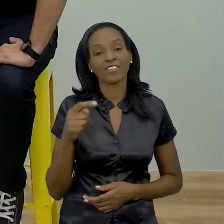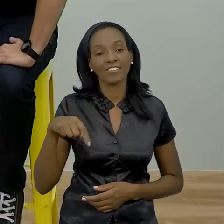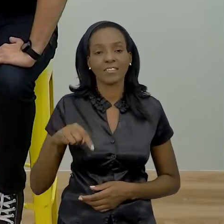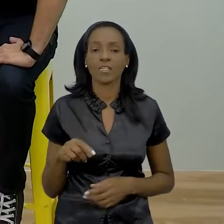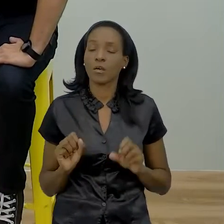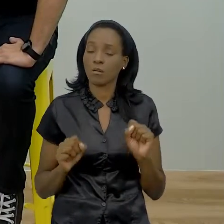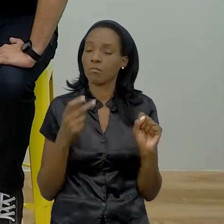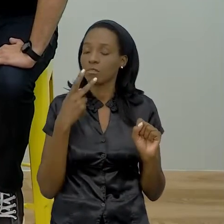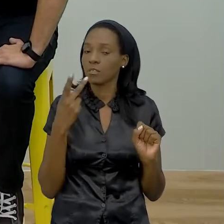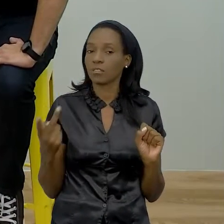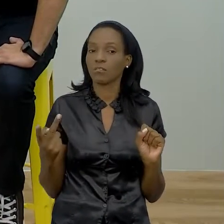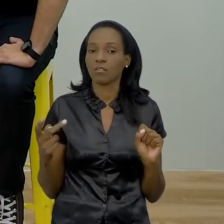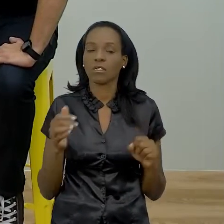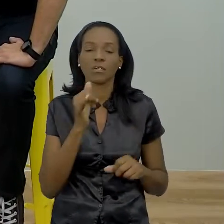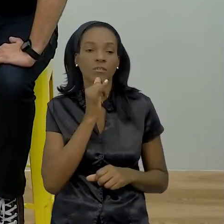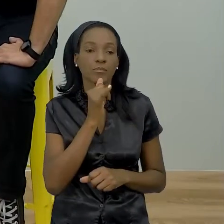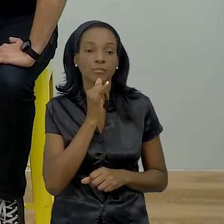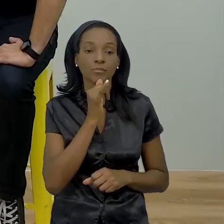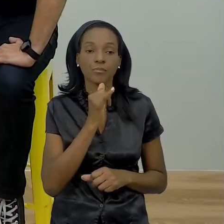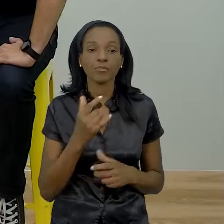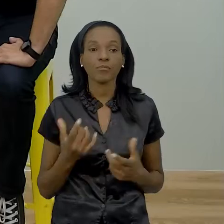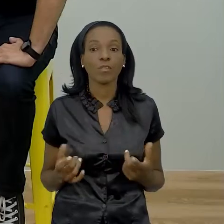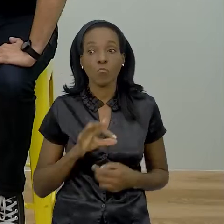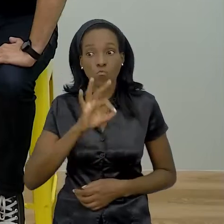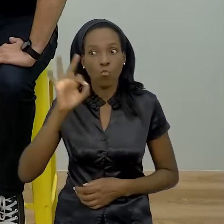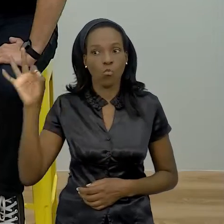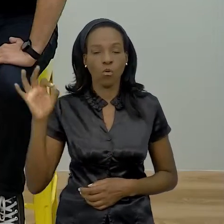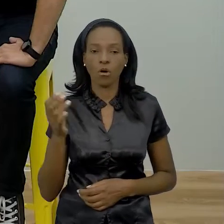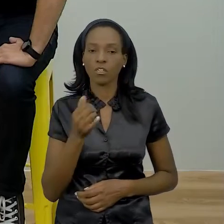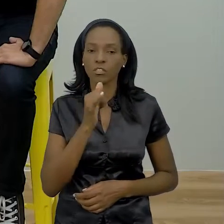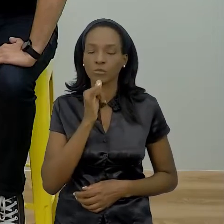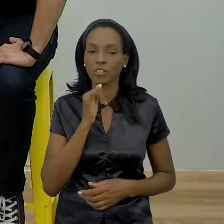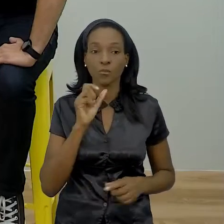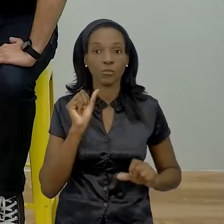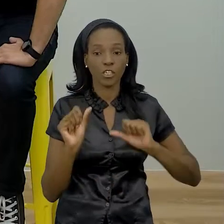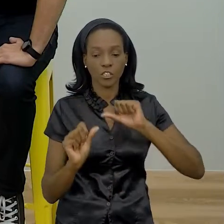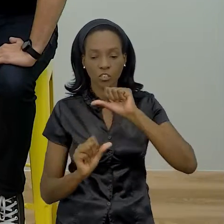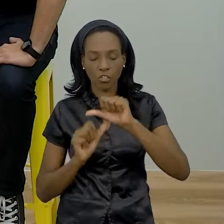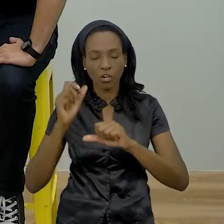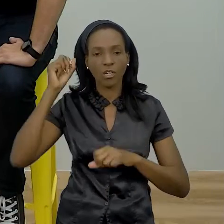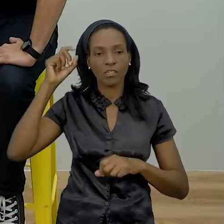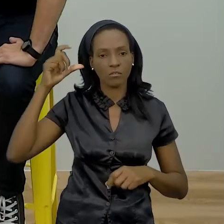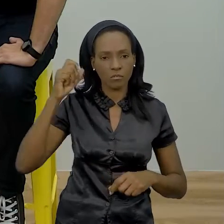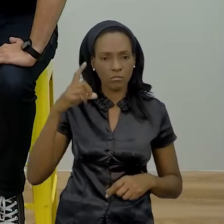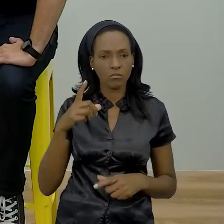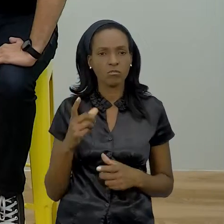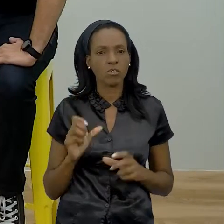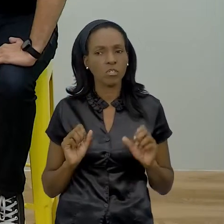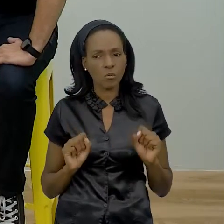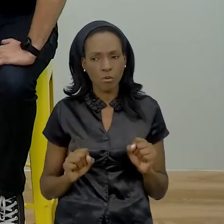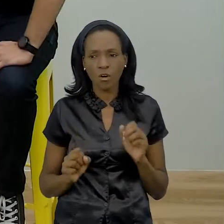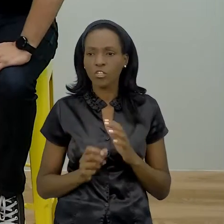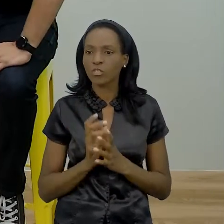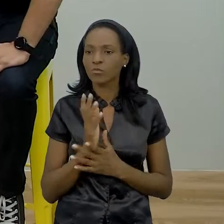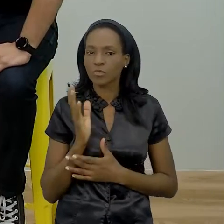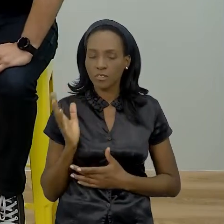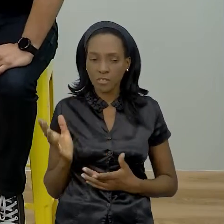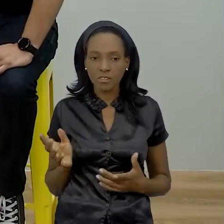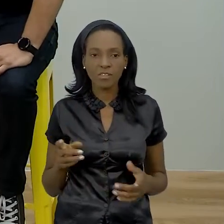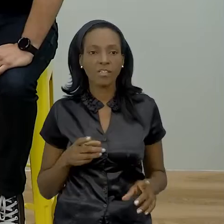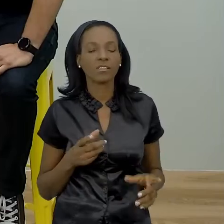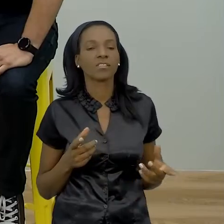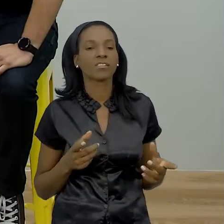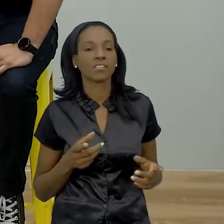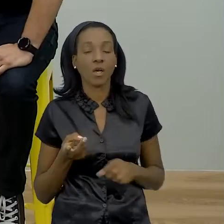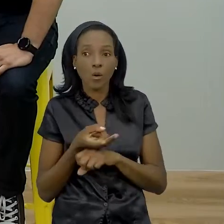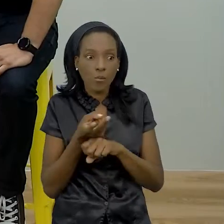pode dizer que, por exemplo, um ótimo exemplo dessas mudanças culturais e onde a gente pode, muitas vezes, recorrer para